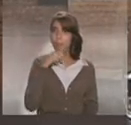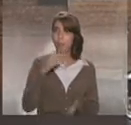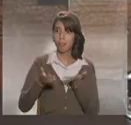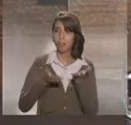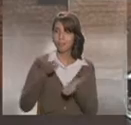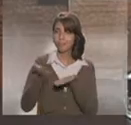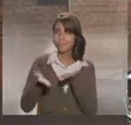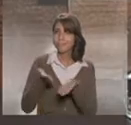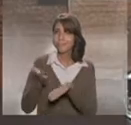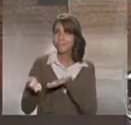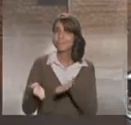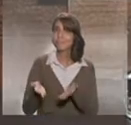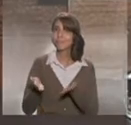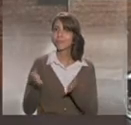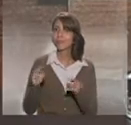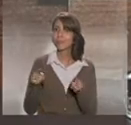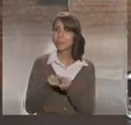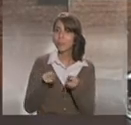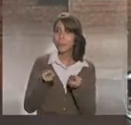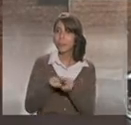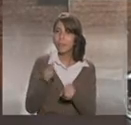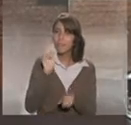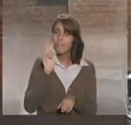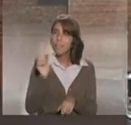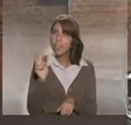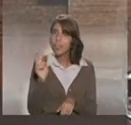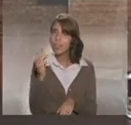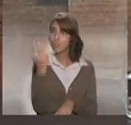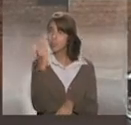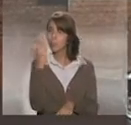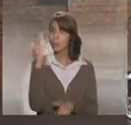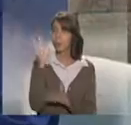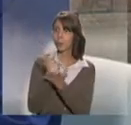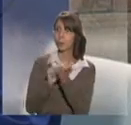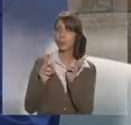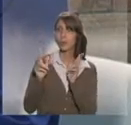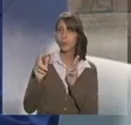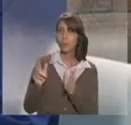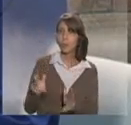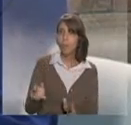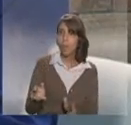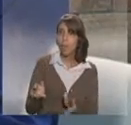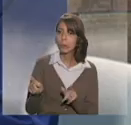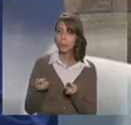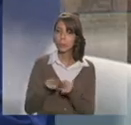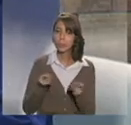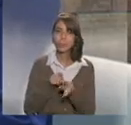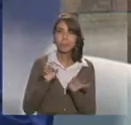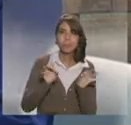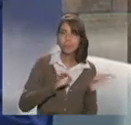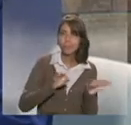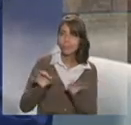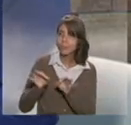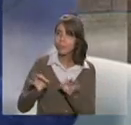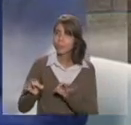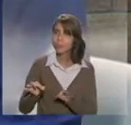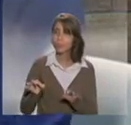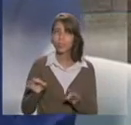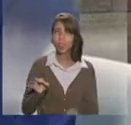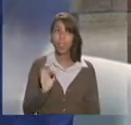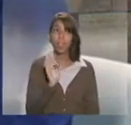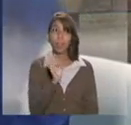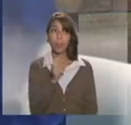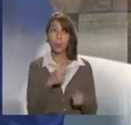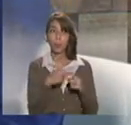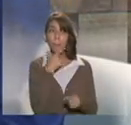ter com os seus pais um espelho também muito forte e de projeção de projeção quando você a